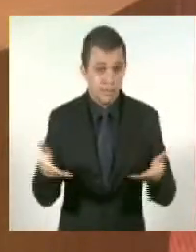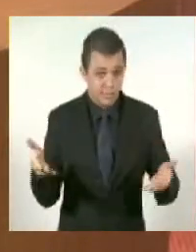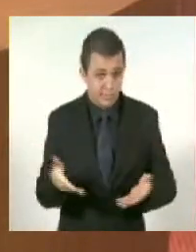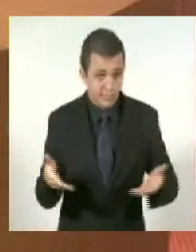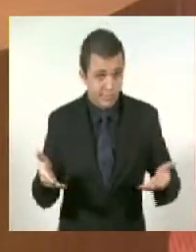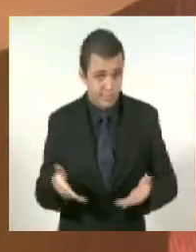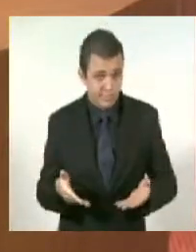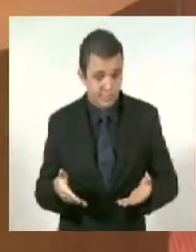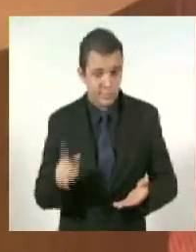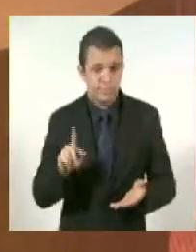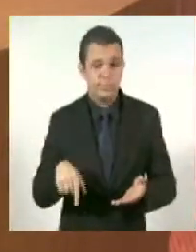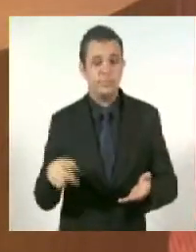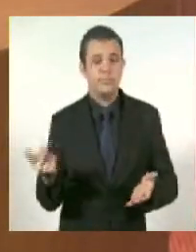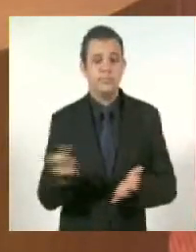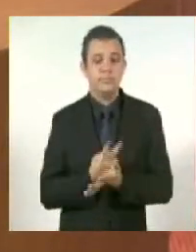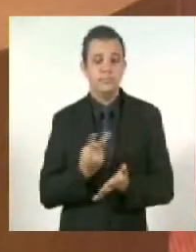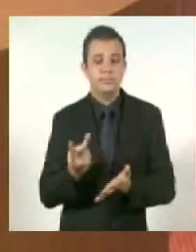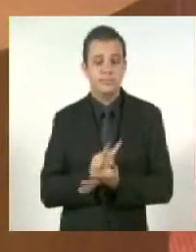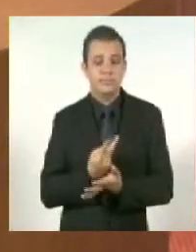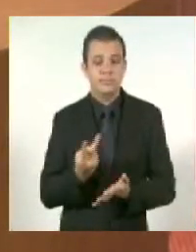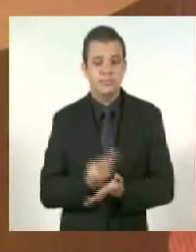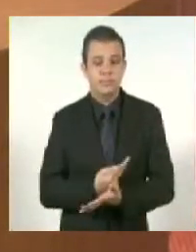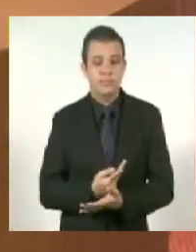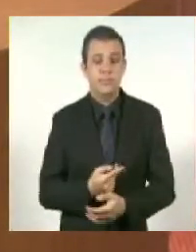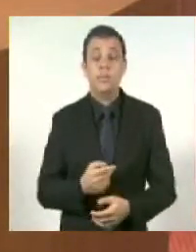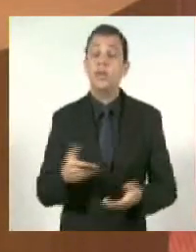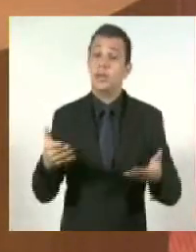Agora, a empresa existe, e pior.